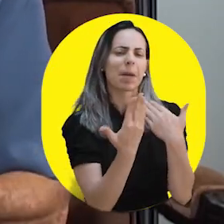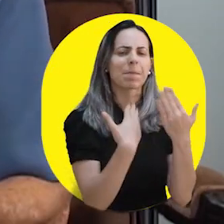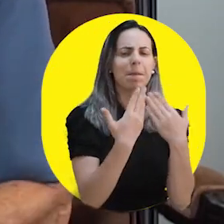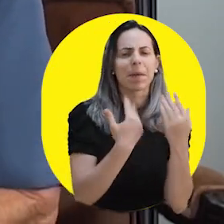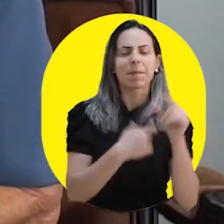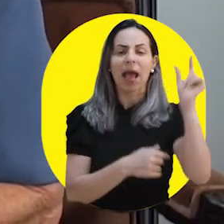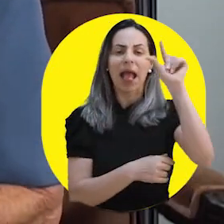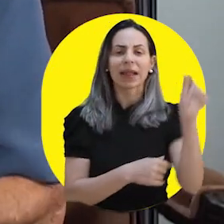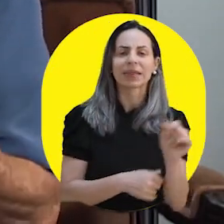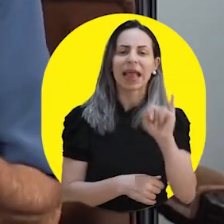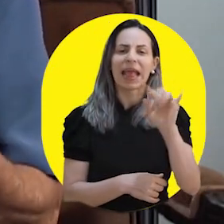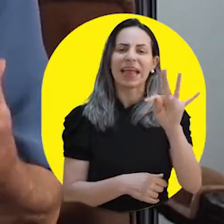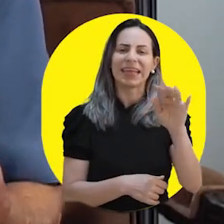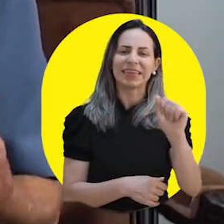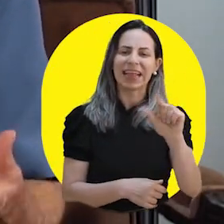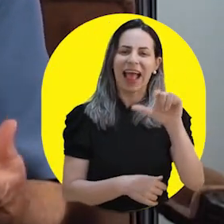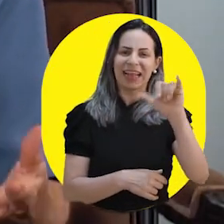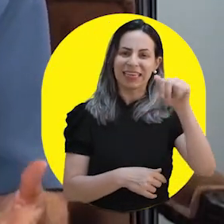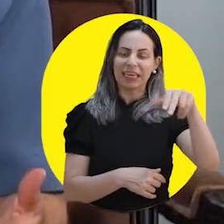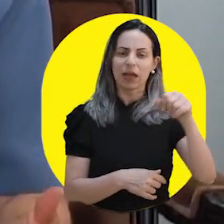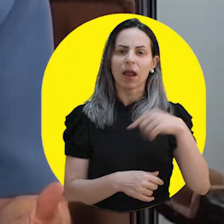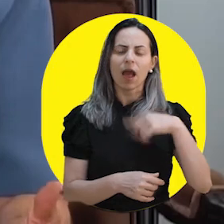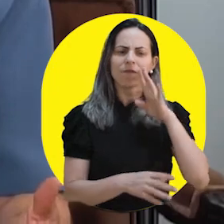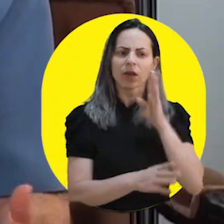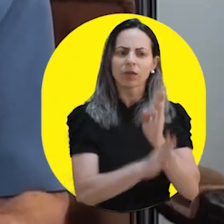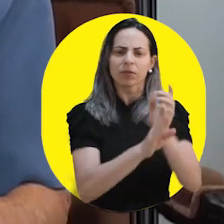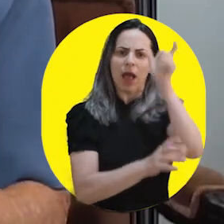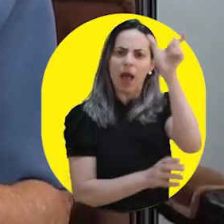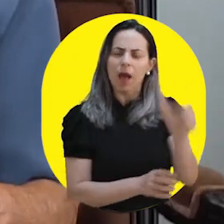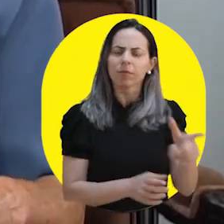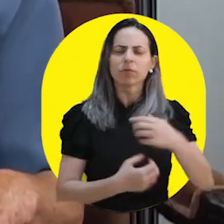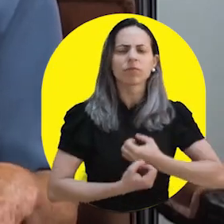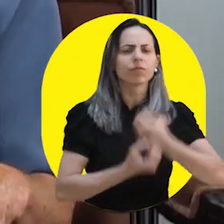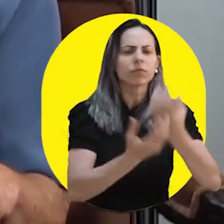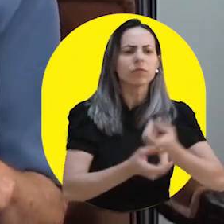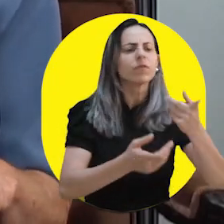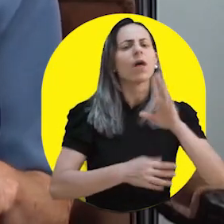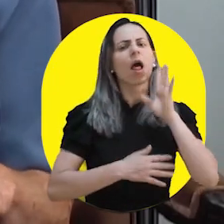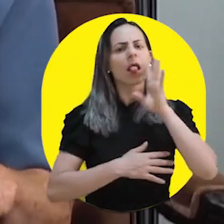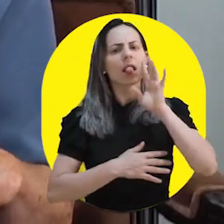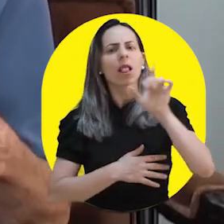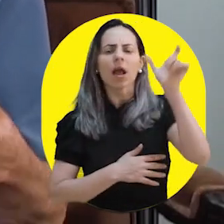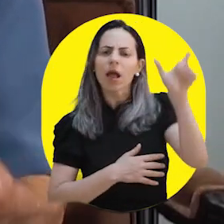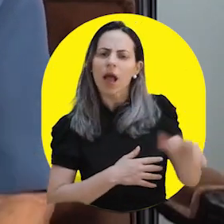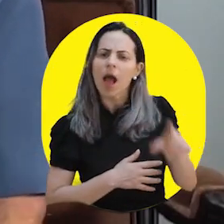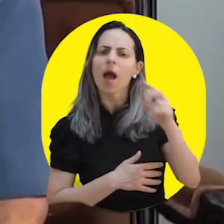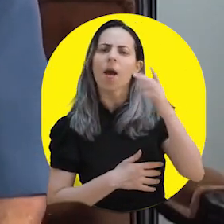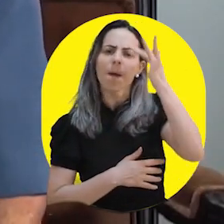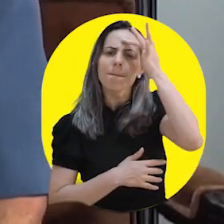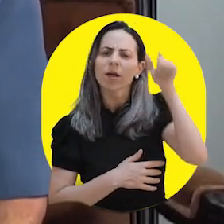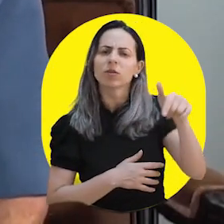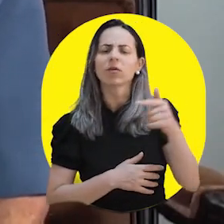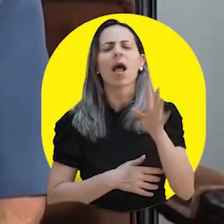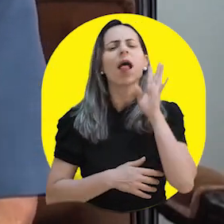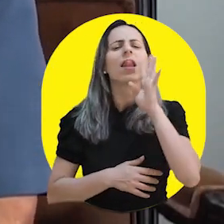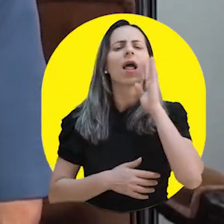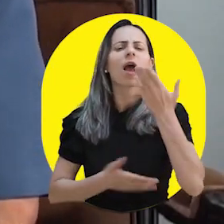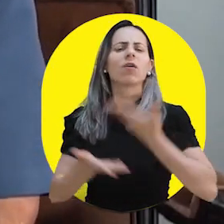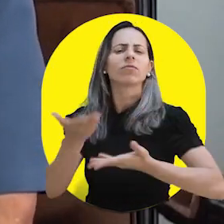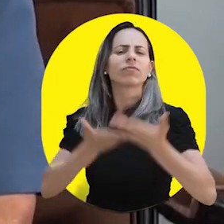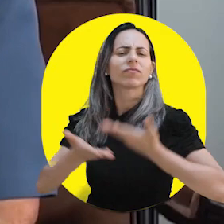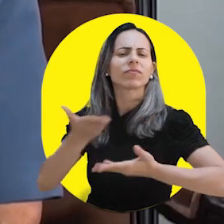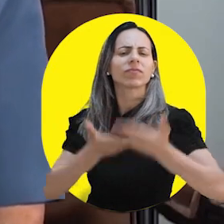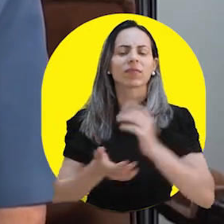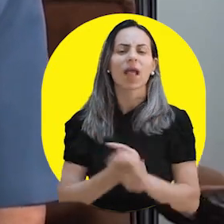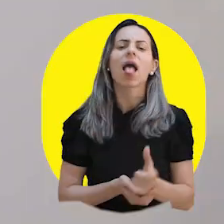com as pessoas. Aí você descobre tanta coisa boa em cada pessoa que você só via diariamente. Então é muito bom esse convívio mesmo.